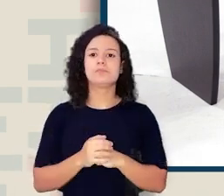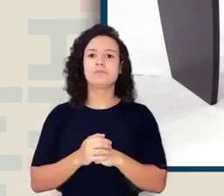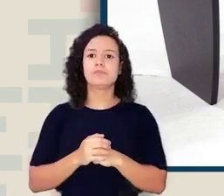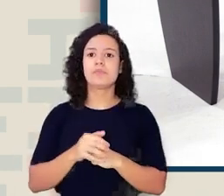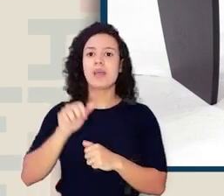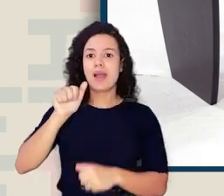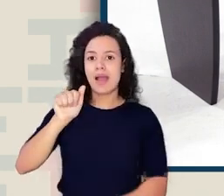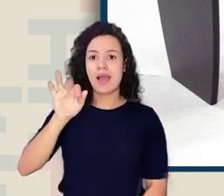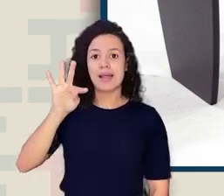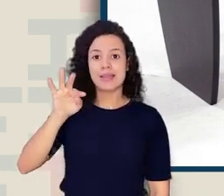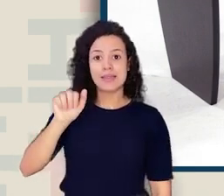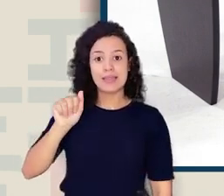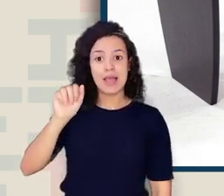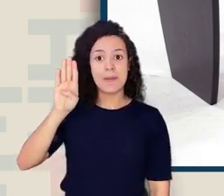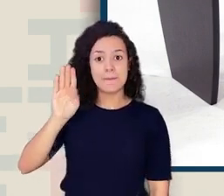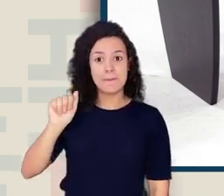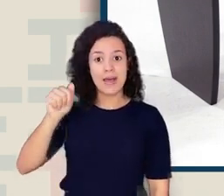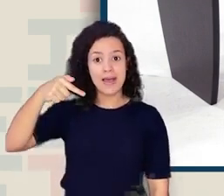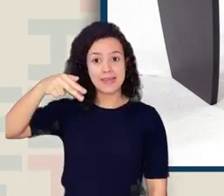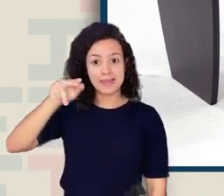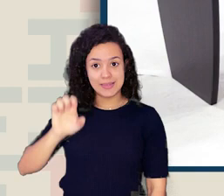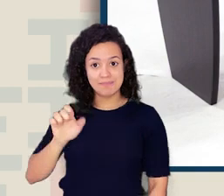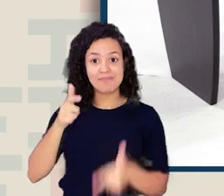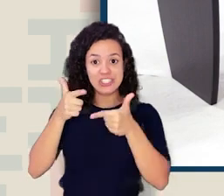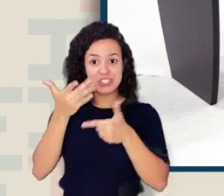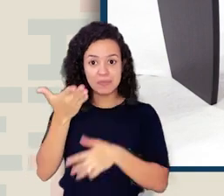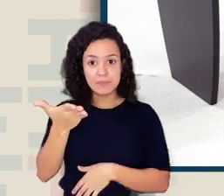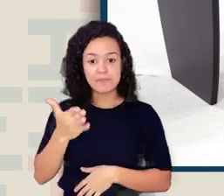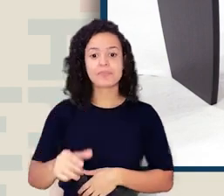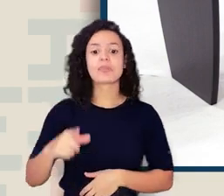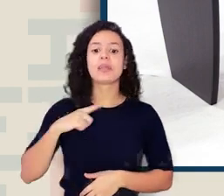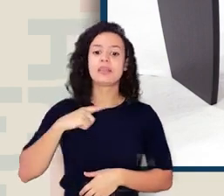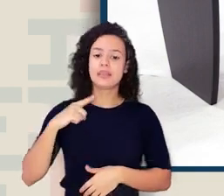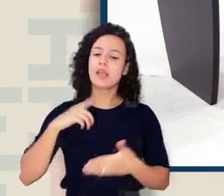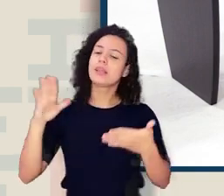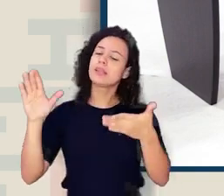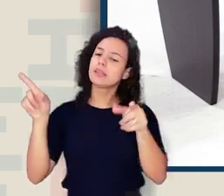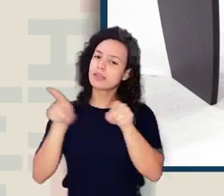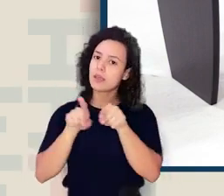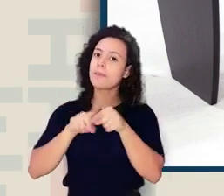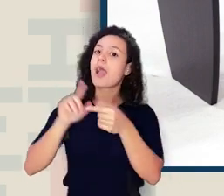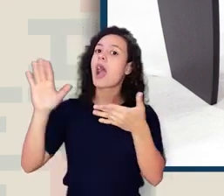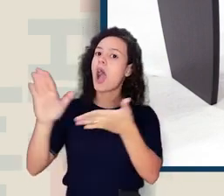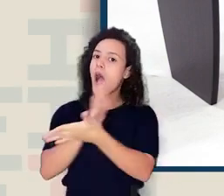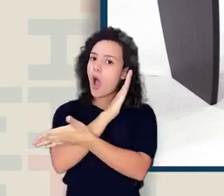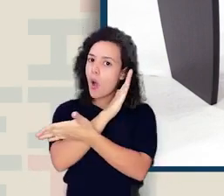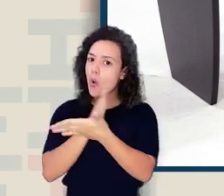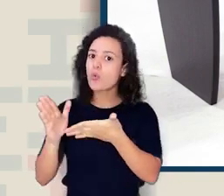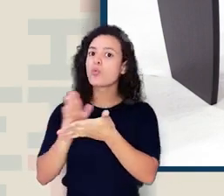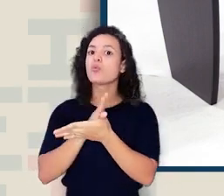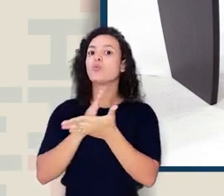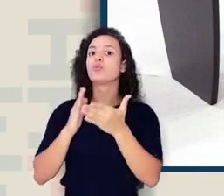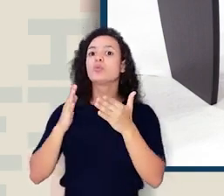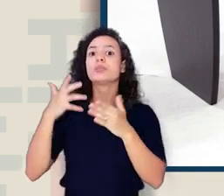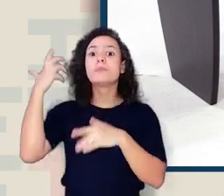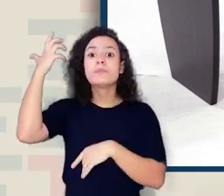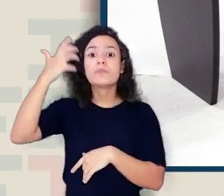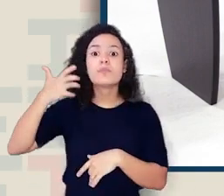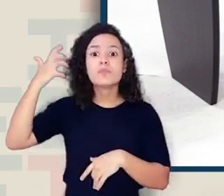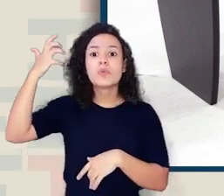DNA. Para além do atabaque, nós temos também células